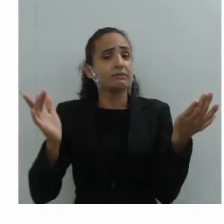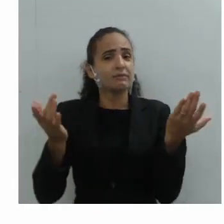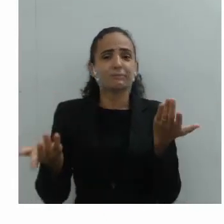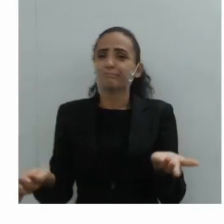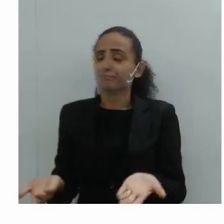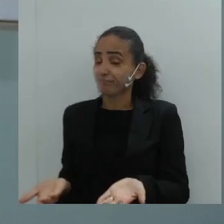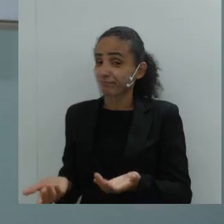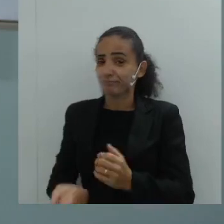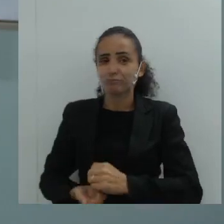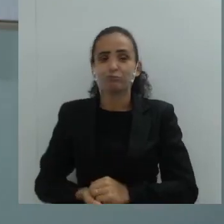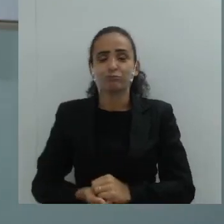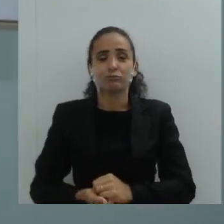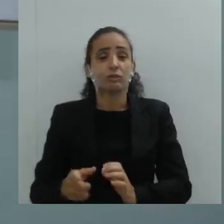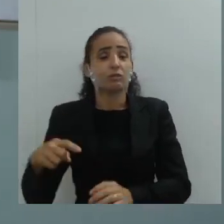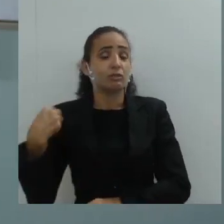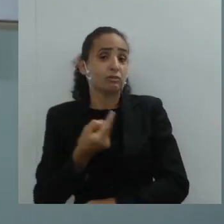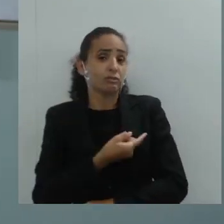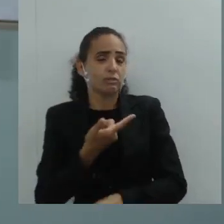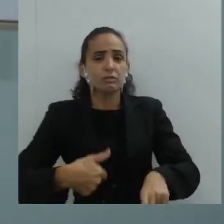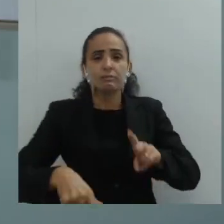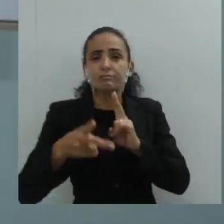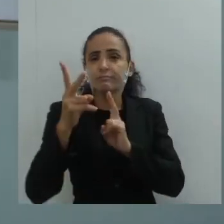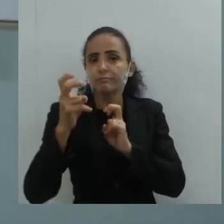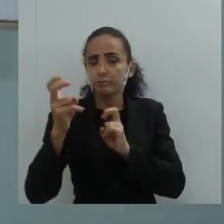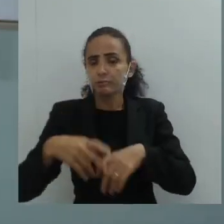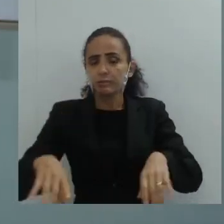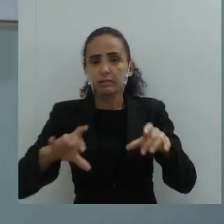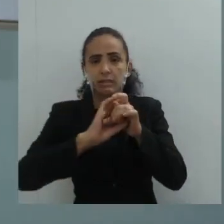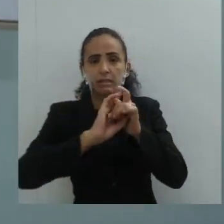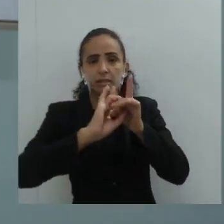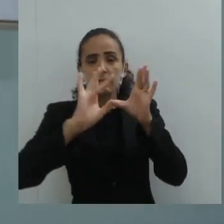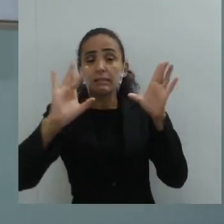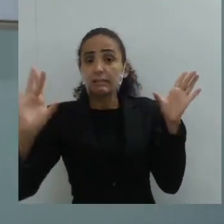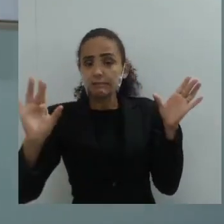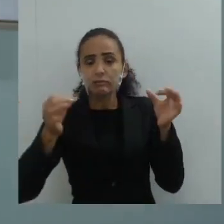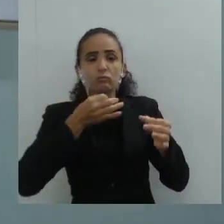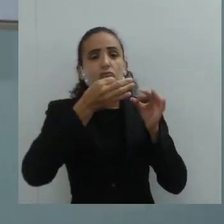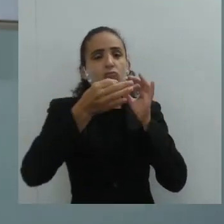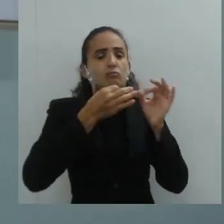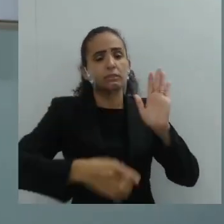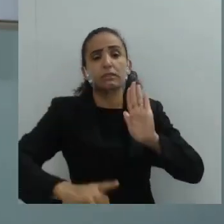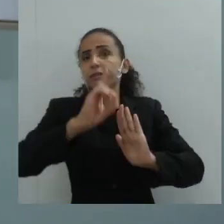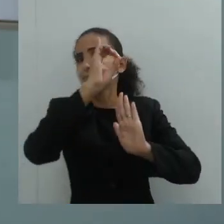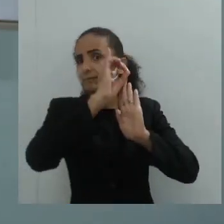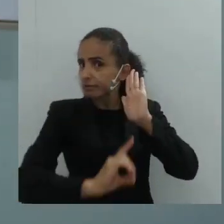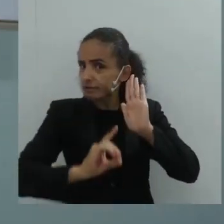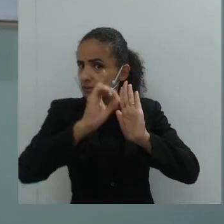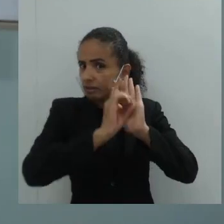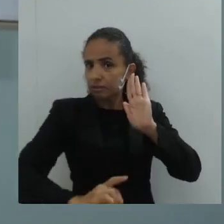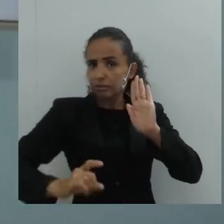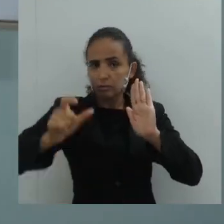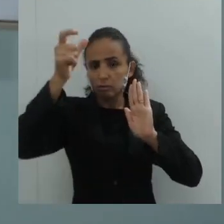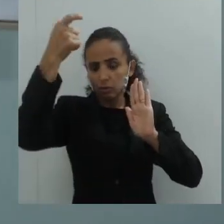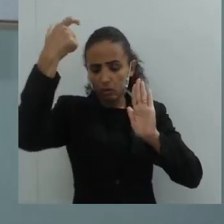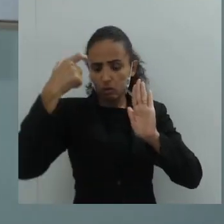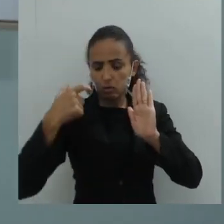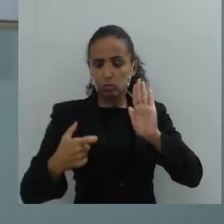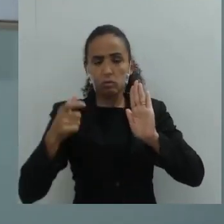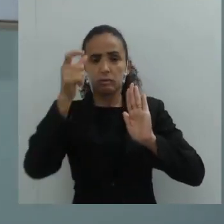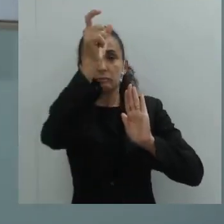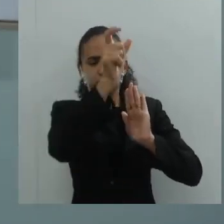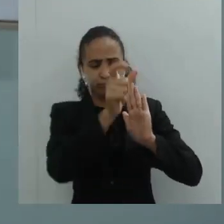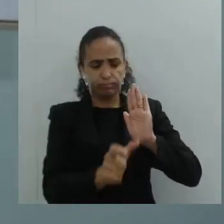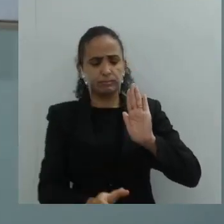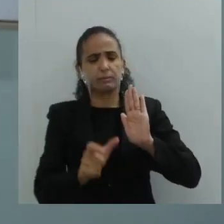mim agora, então nós observamos que liberdade de expressão é um direito que o cidadão, aquele